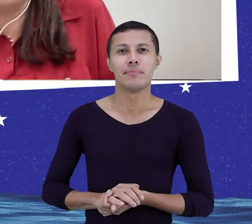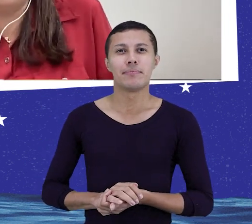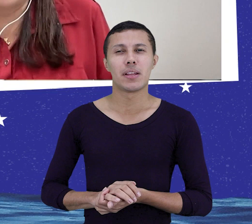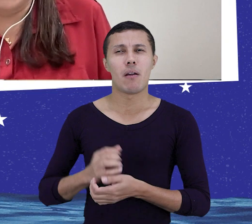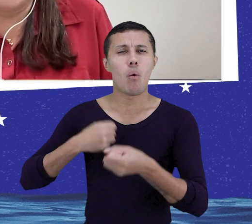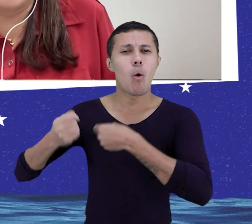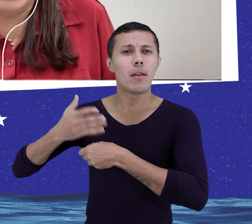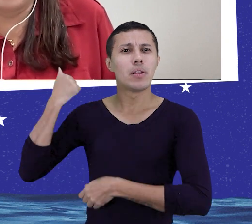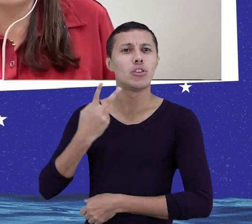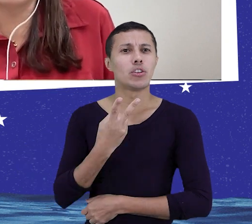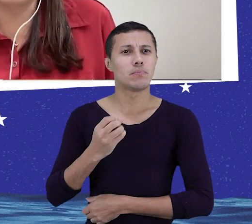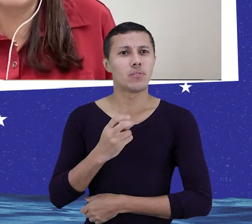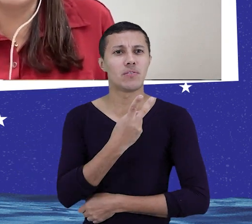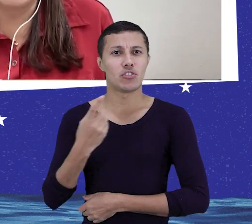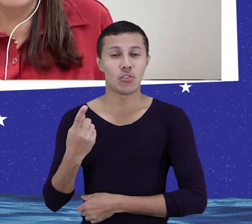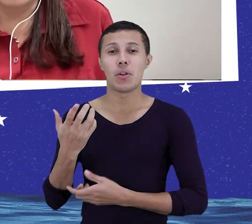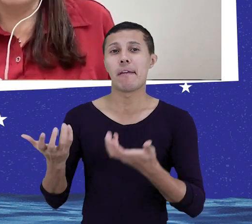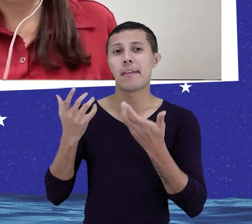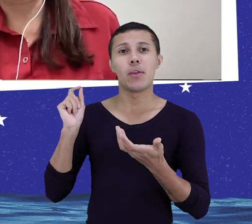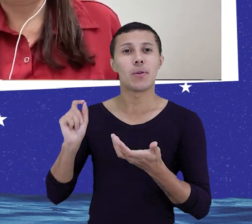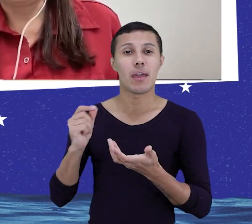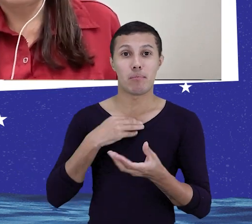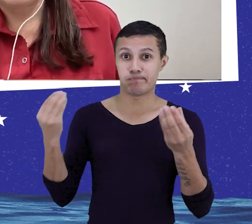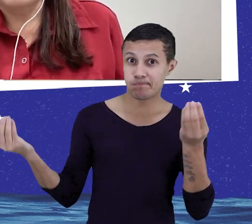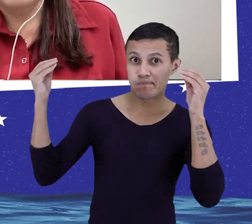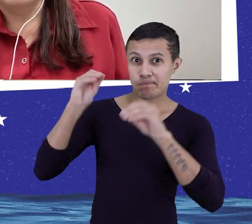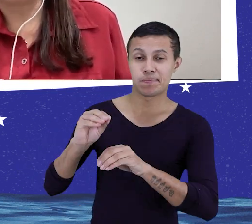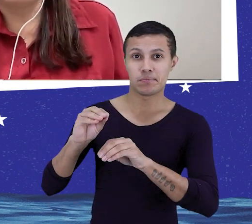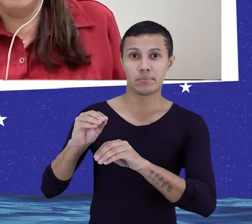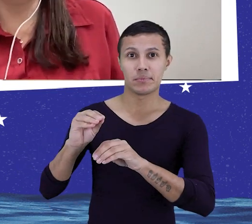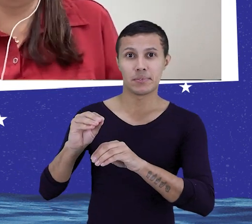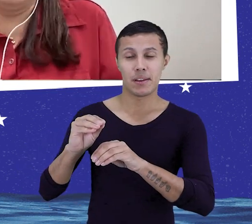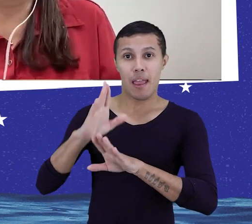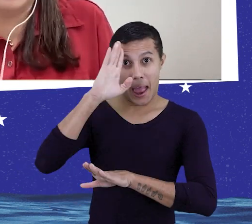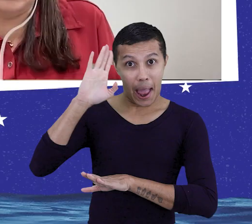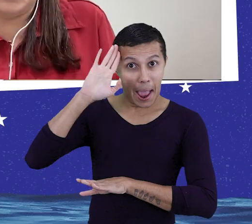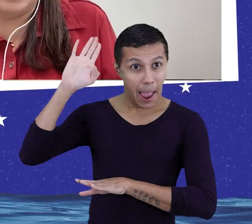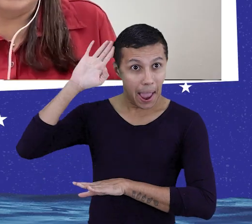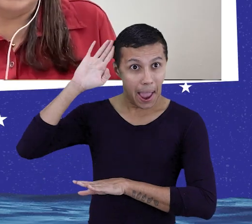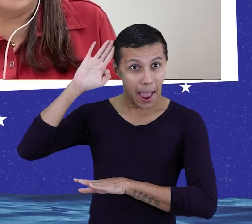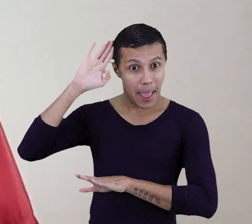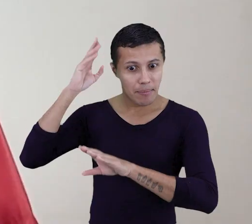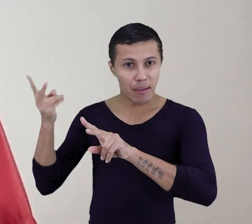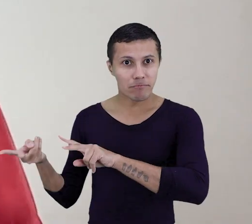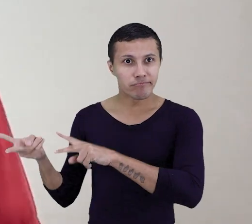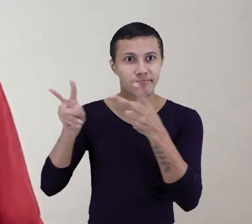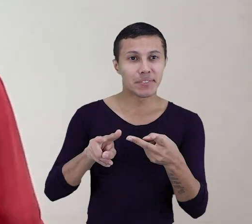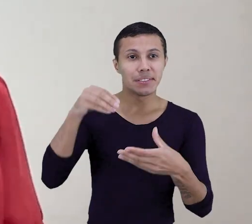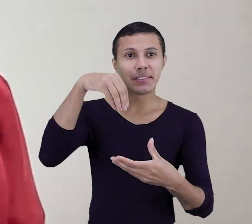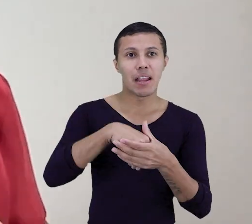Até 2021, a gente estava querendo colocar a academia para a indústria.